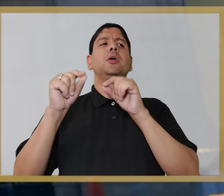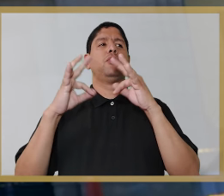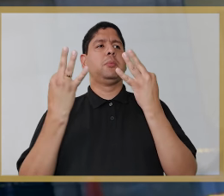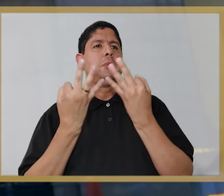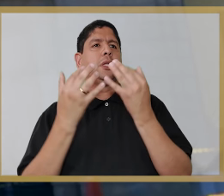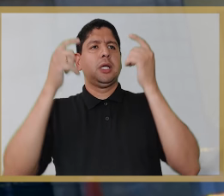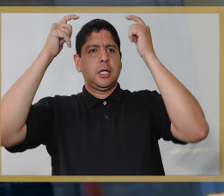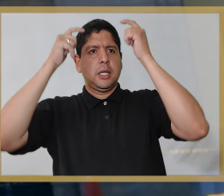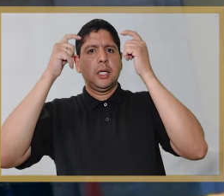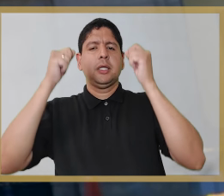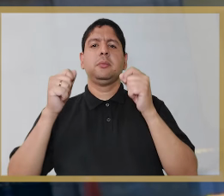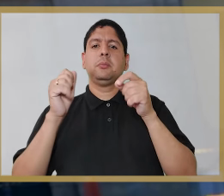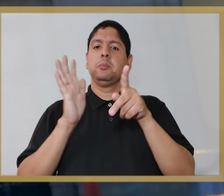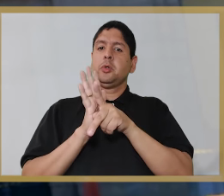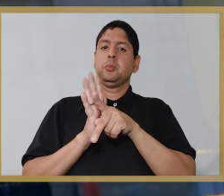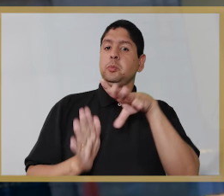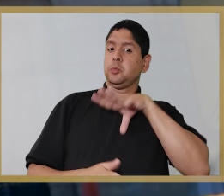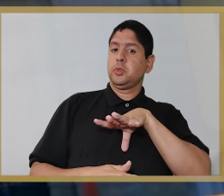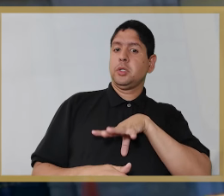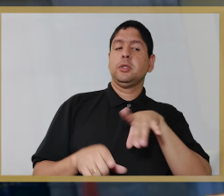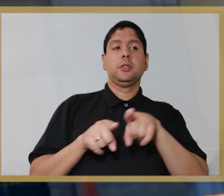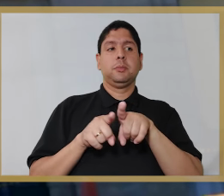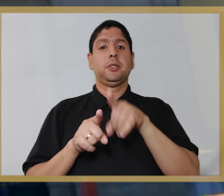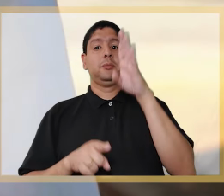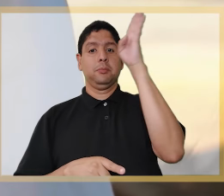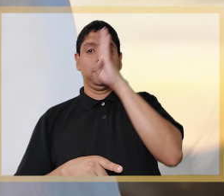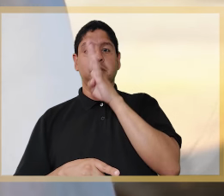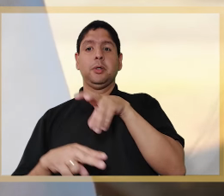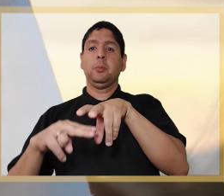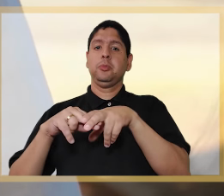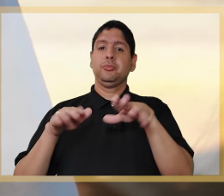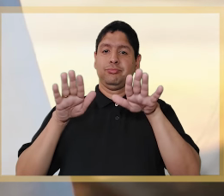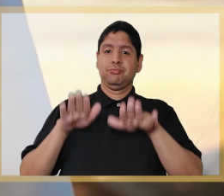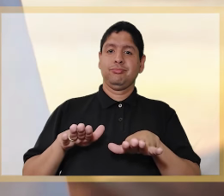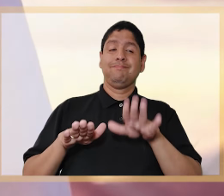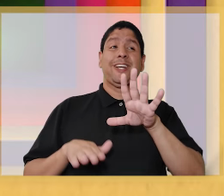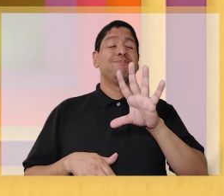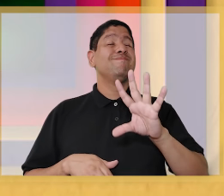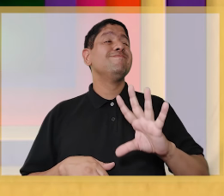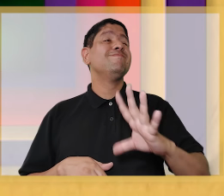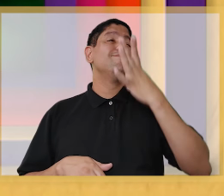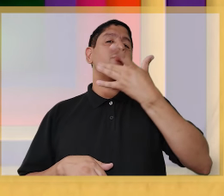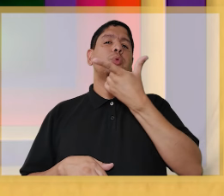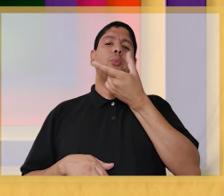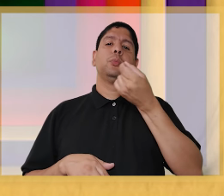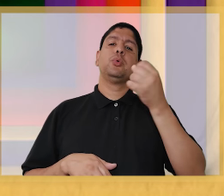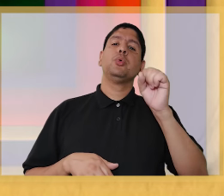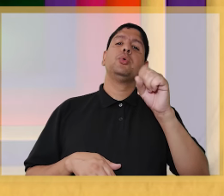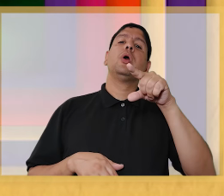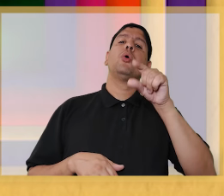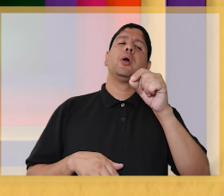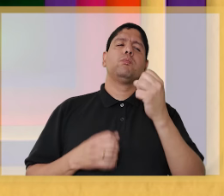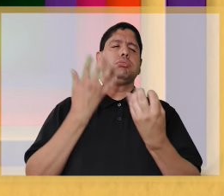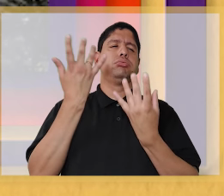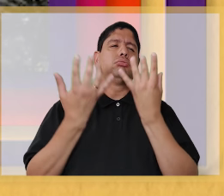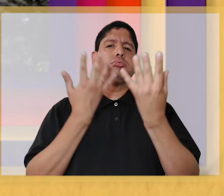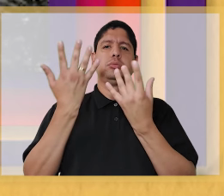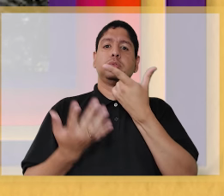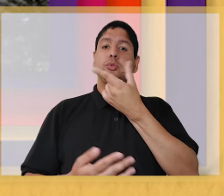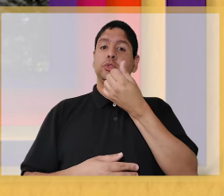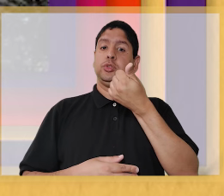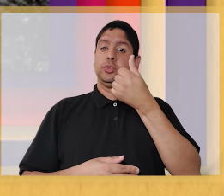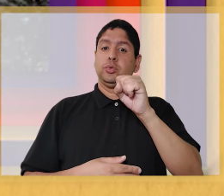quanto a família imperial brasileira? E é por isso que a gente está aqui. Infelizmente, um grande incêndio destruiu o museu em 2018. Uma